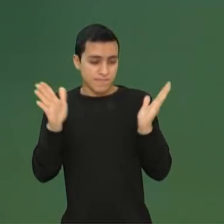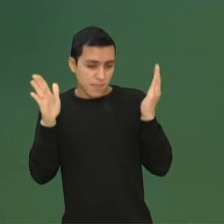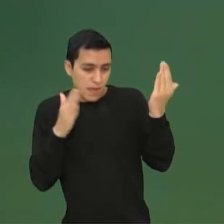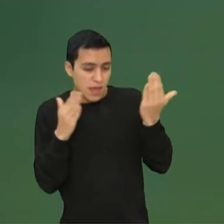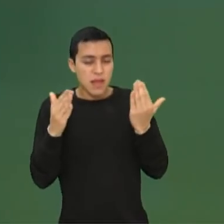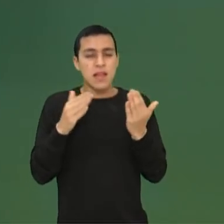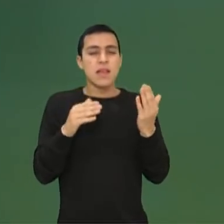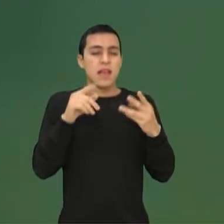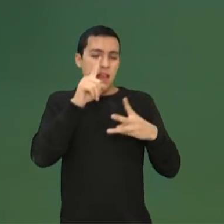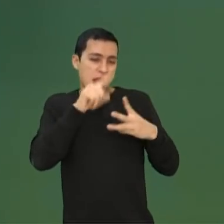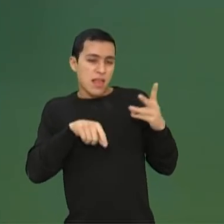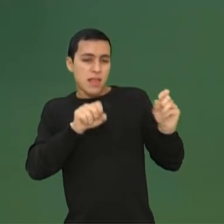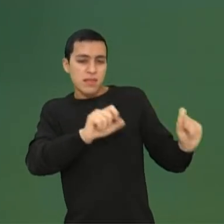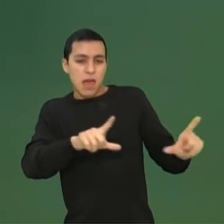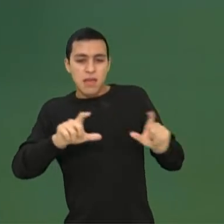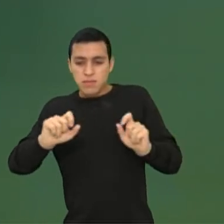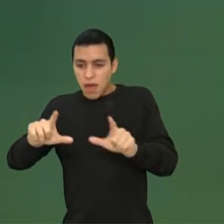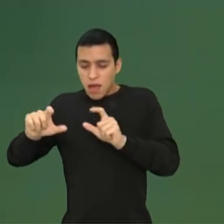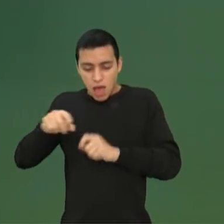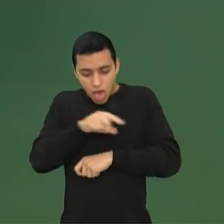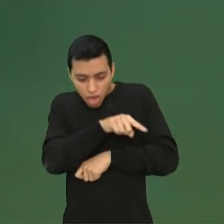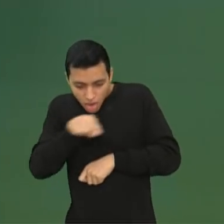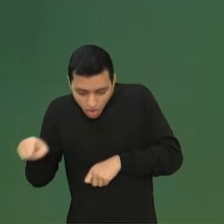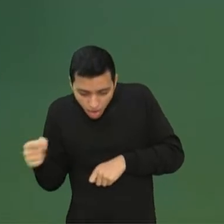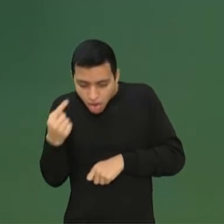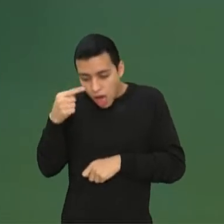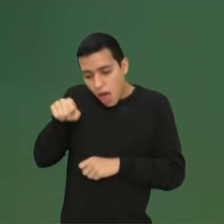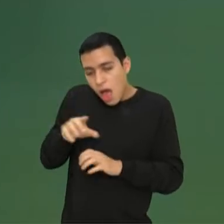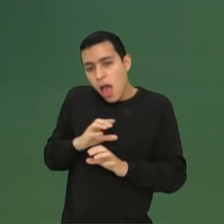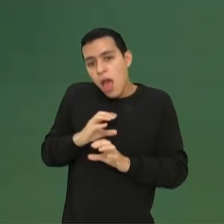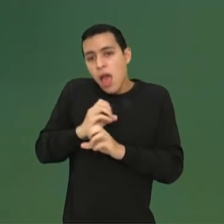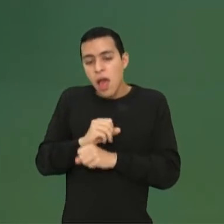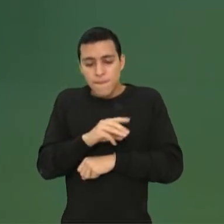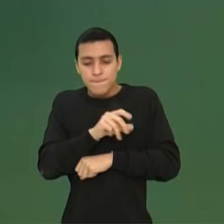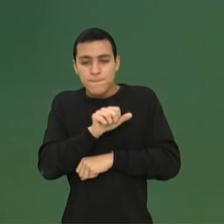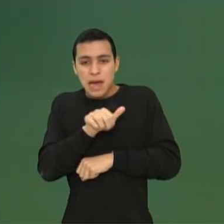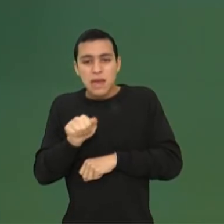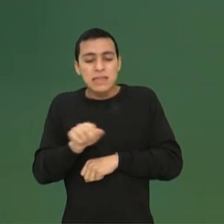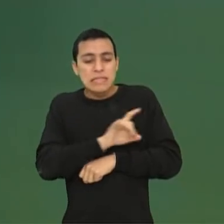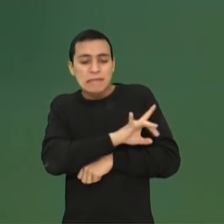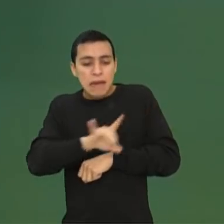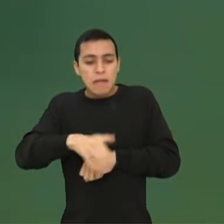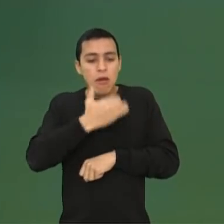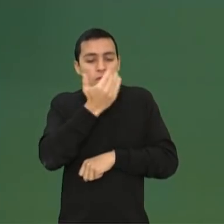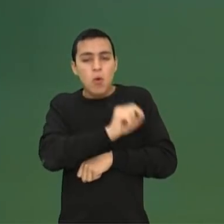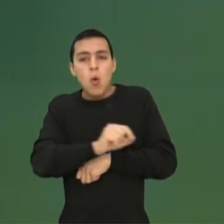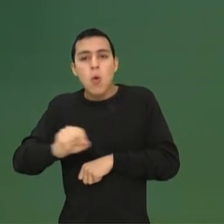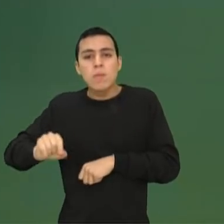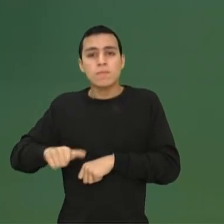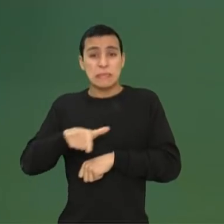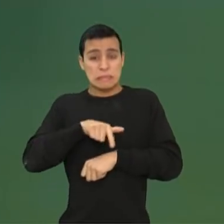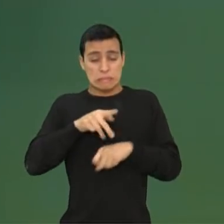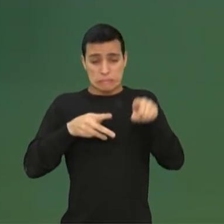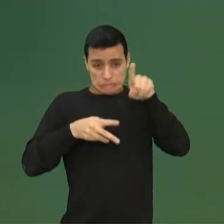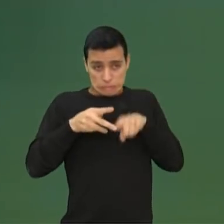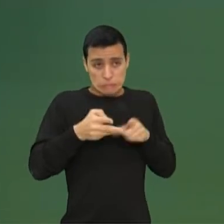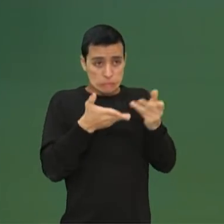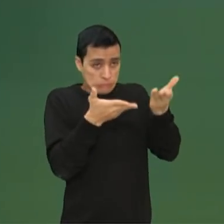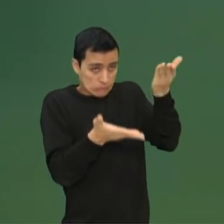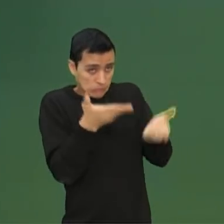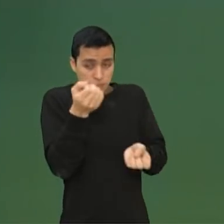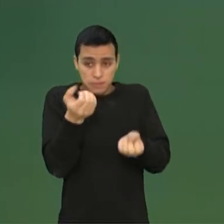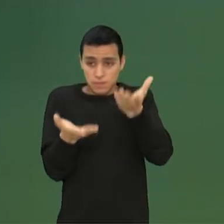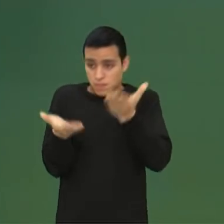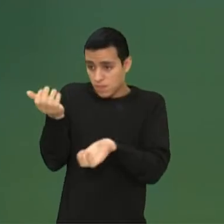as 3 figuras abaixo para descobrir a massa de cada fruta. Então, eu tenho 3 balanças